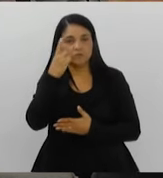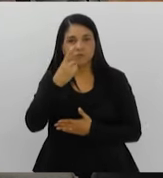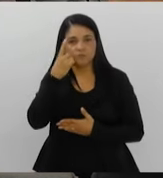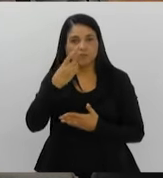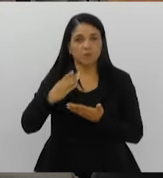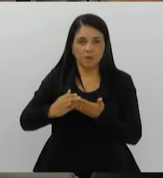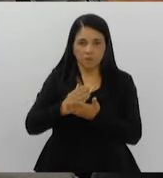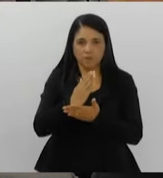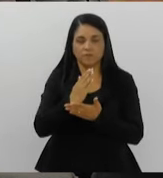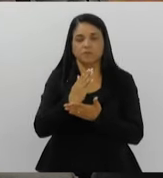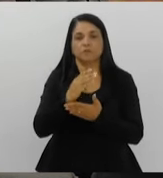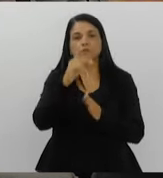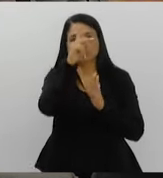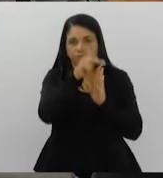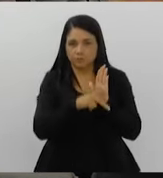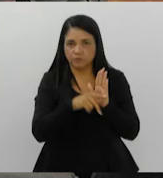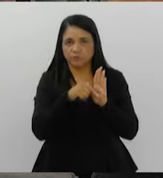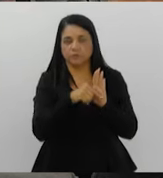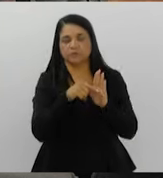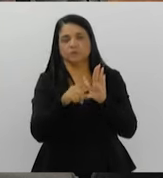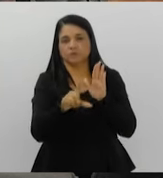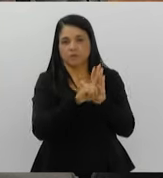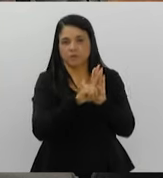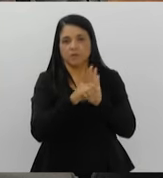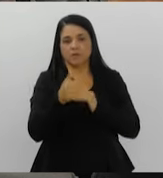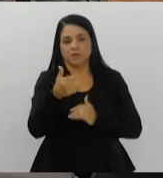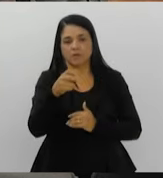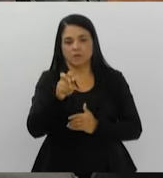pela aprovação desse projeto de lei número